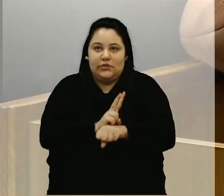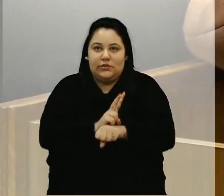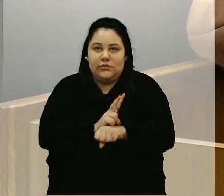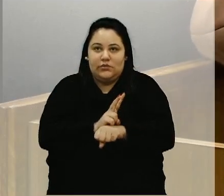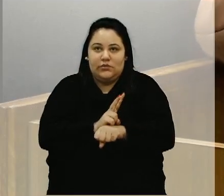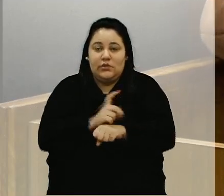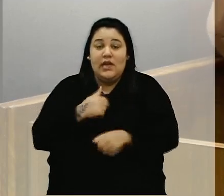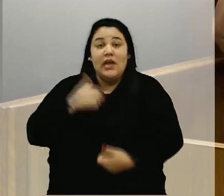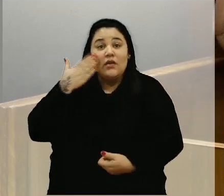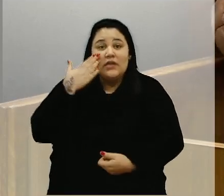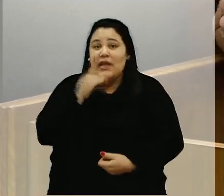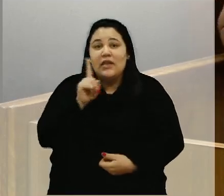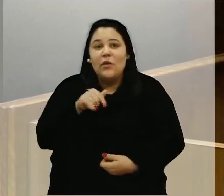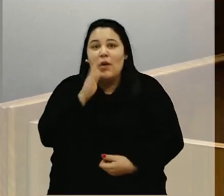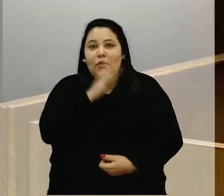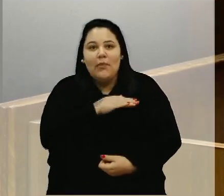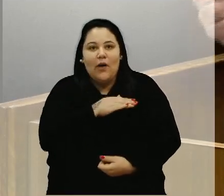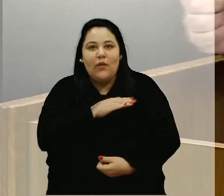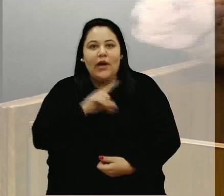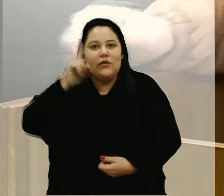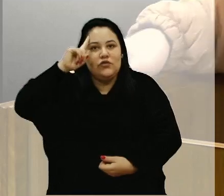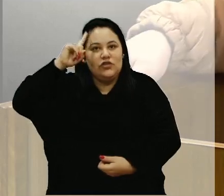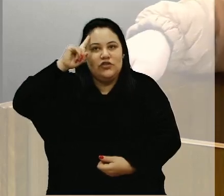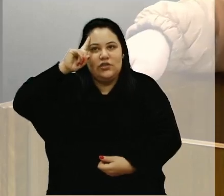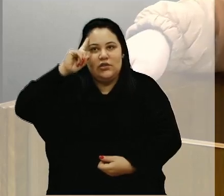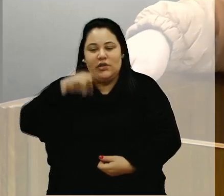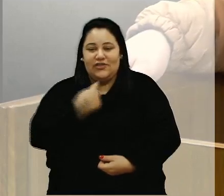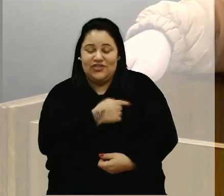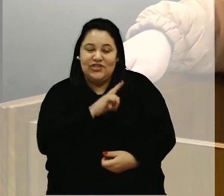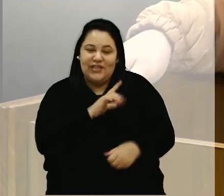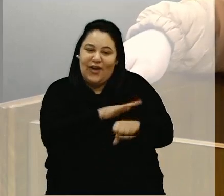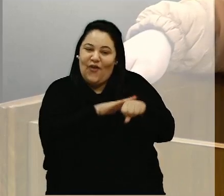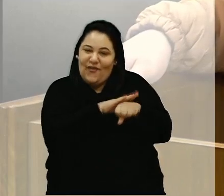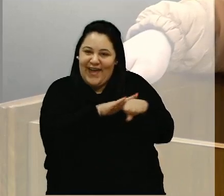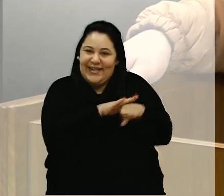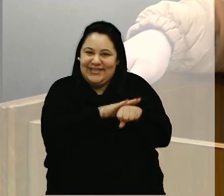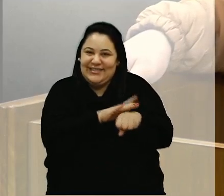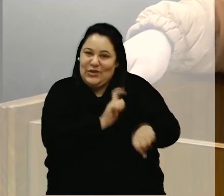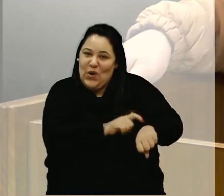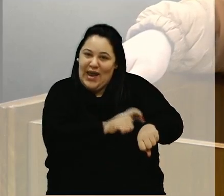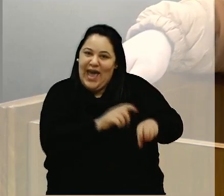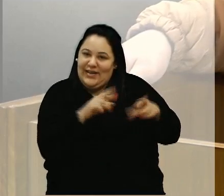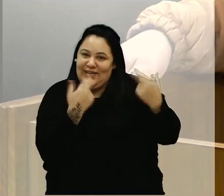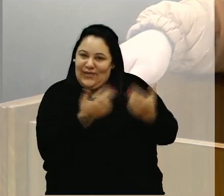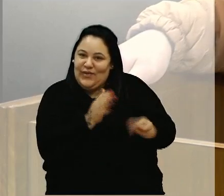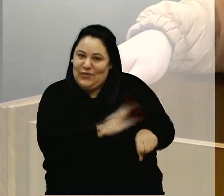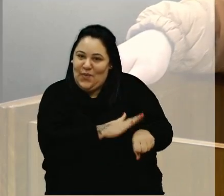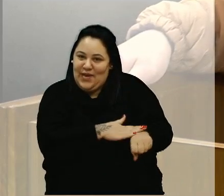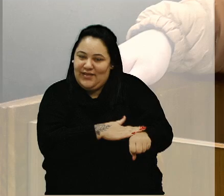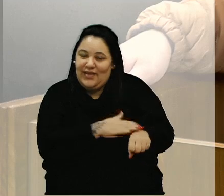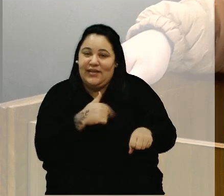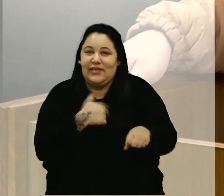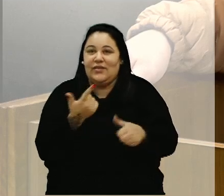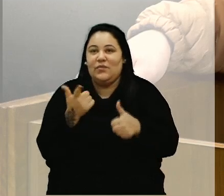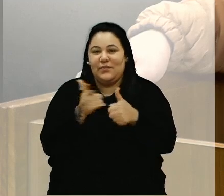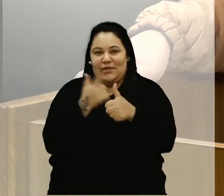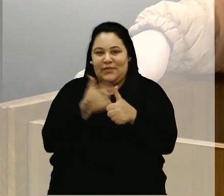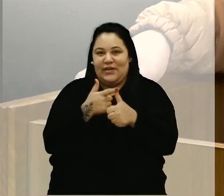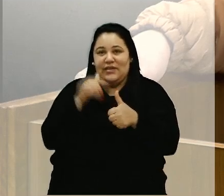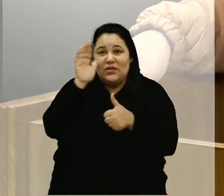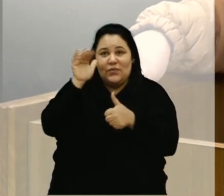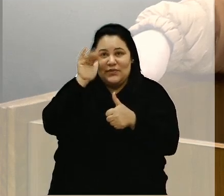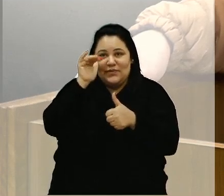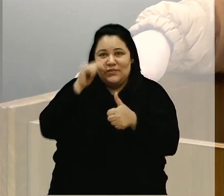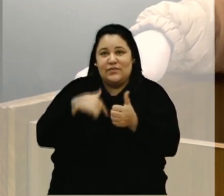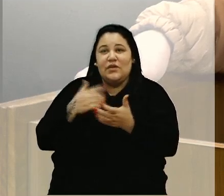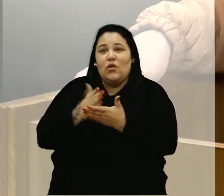por mal, é da nossa rotina, é da gente ter essa conversa durante esse momento. Então, esse primeiro é essa observação que me